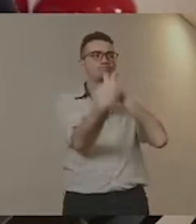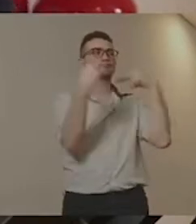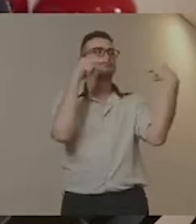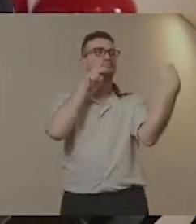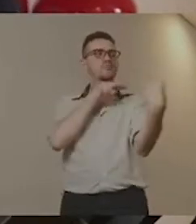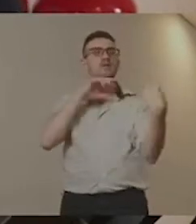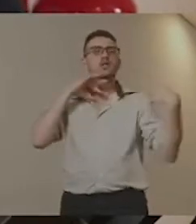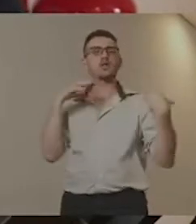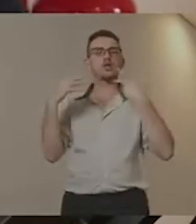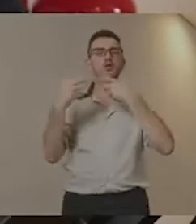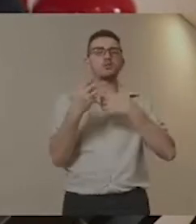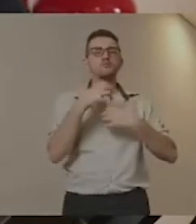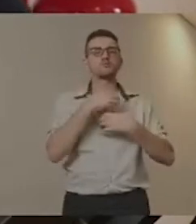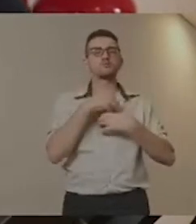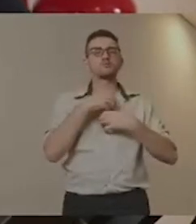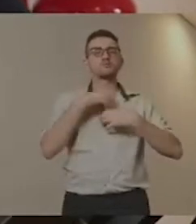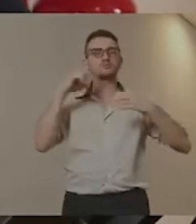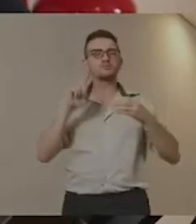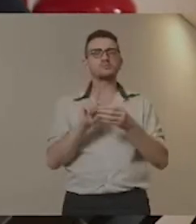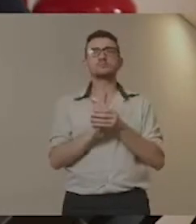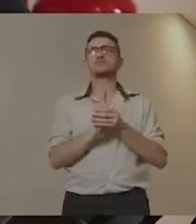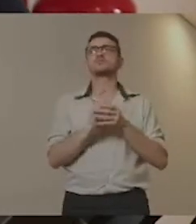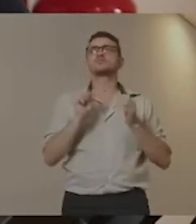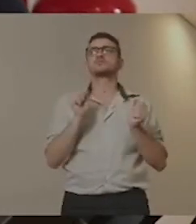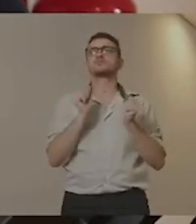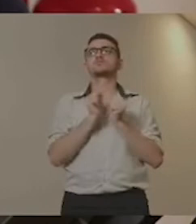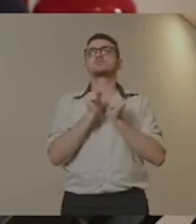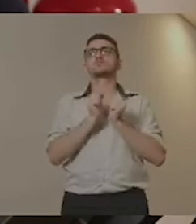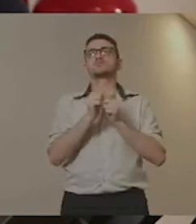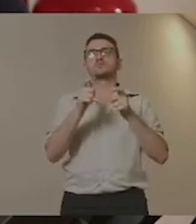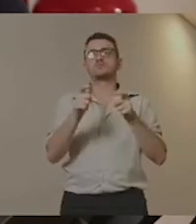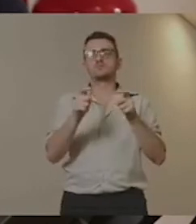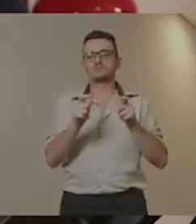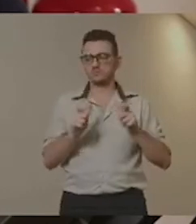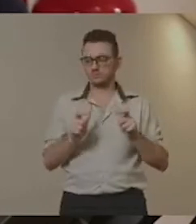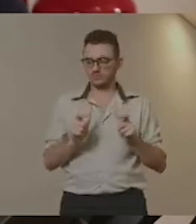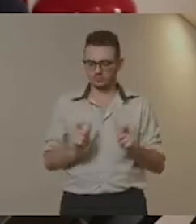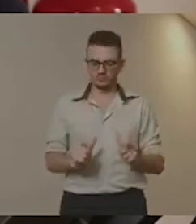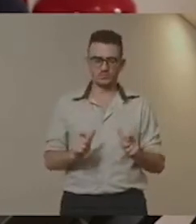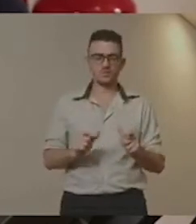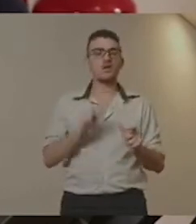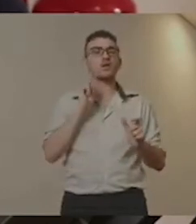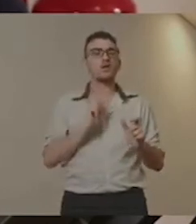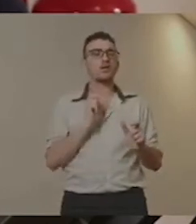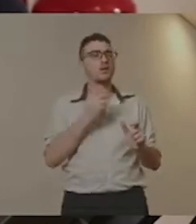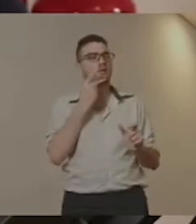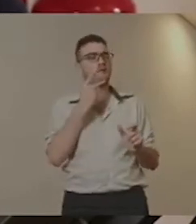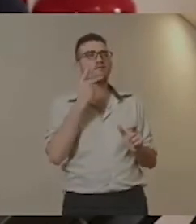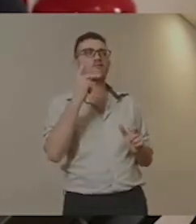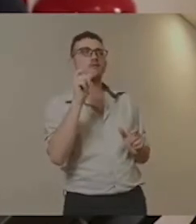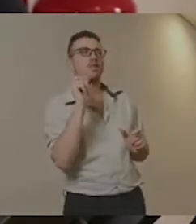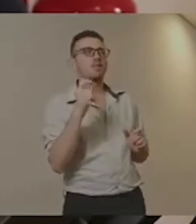se sente pertencido também, junto com aquele lugar. Aí, dizendo sobre saúde